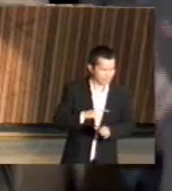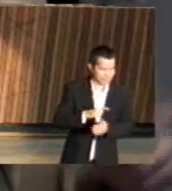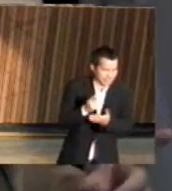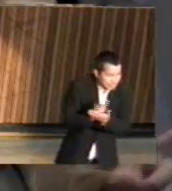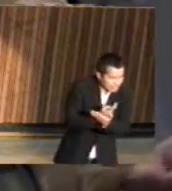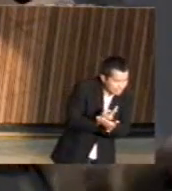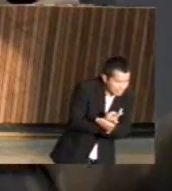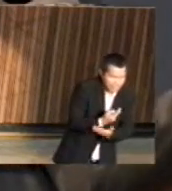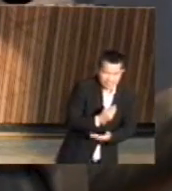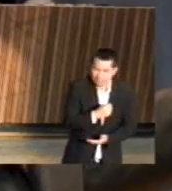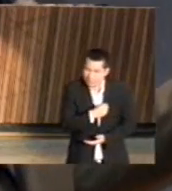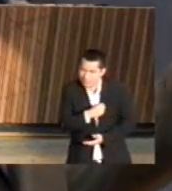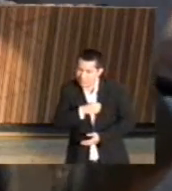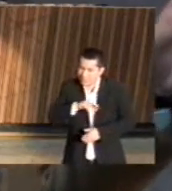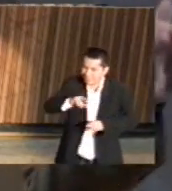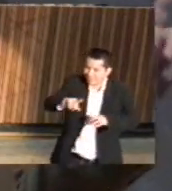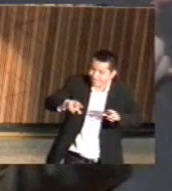paz.